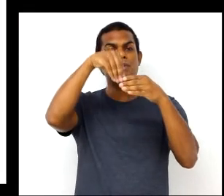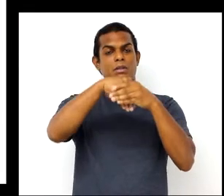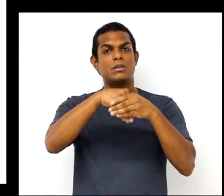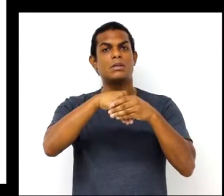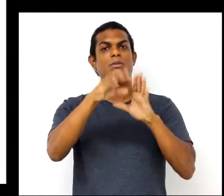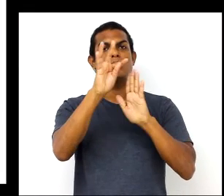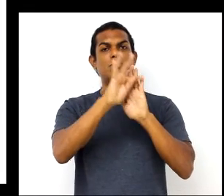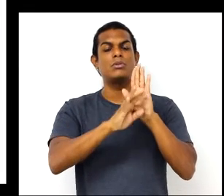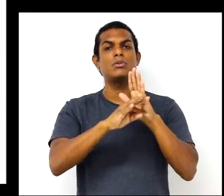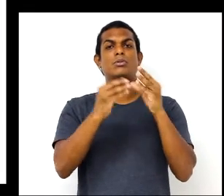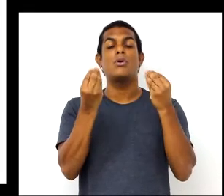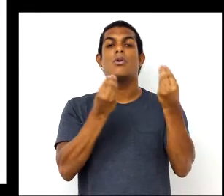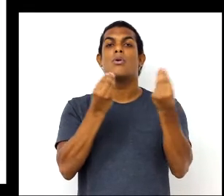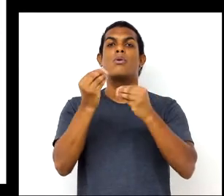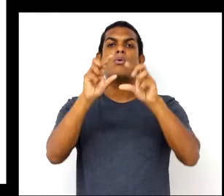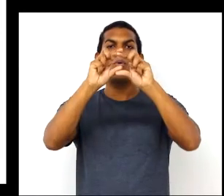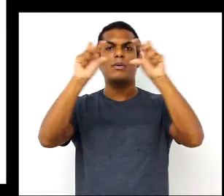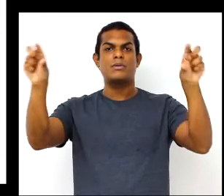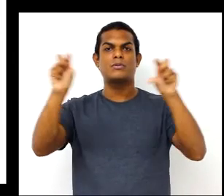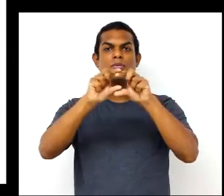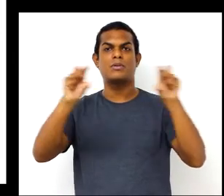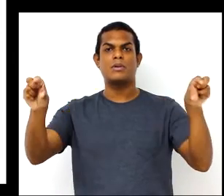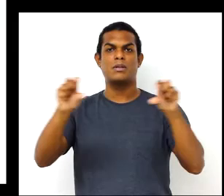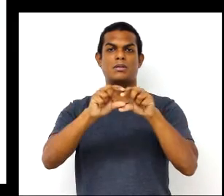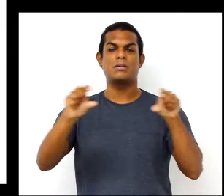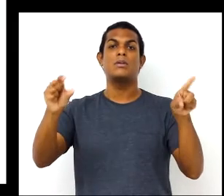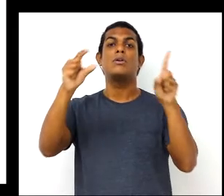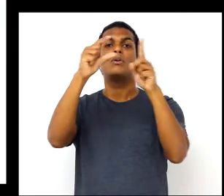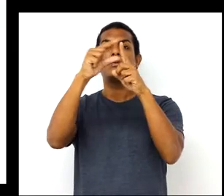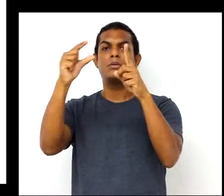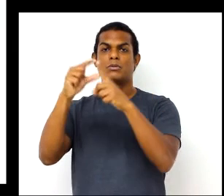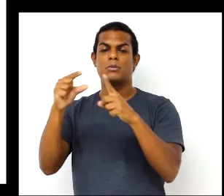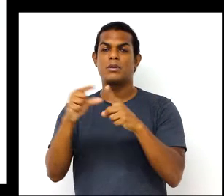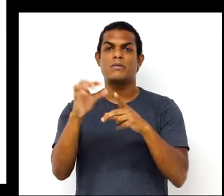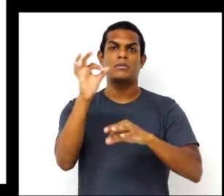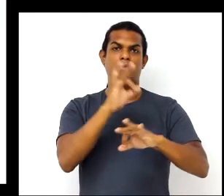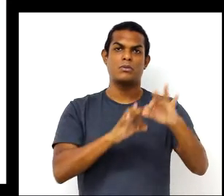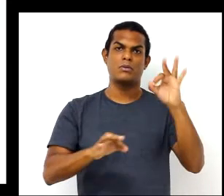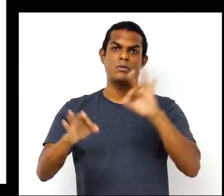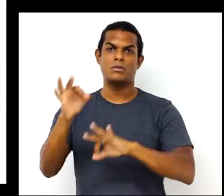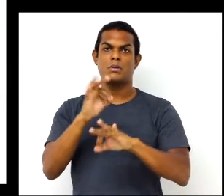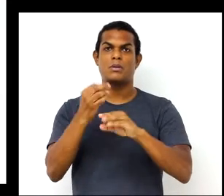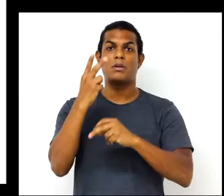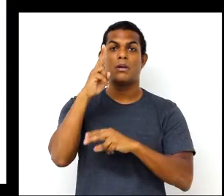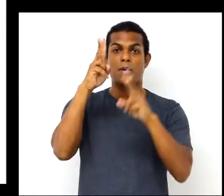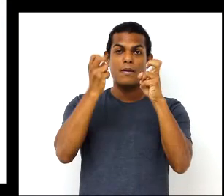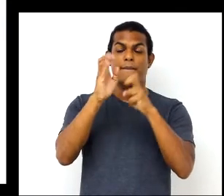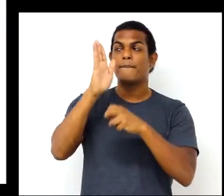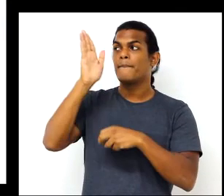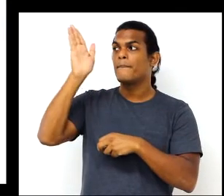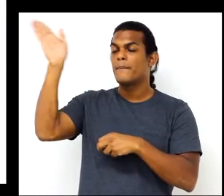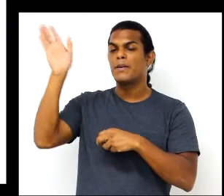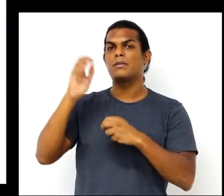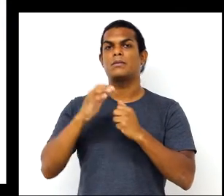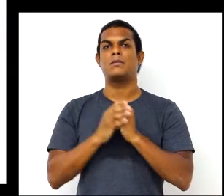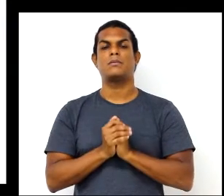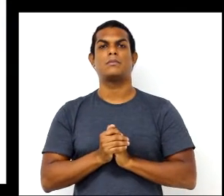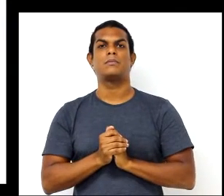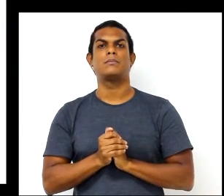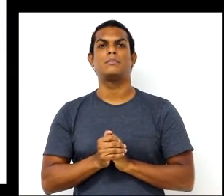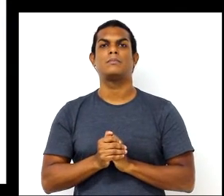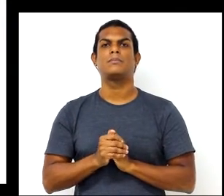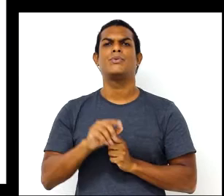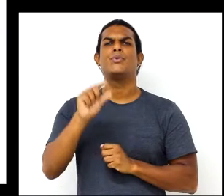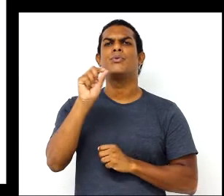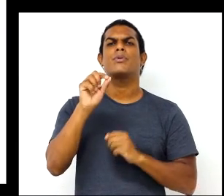os blocos. Percebam, por exemplo, na estrutura do panfleto. O que é que vem primeiro? O que é que vem em segundo